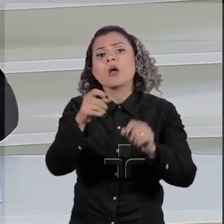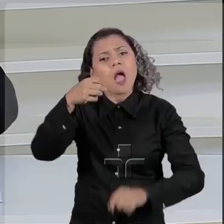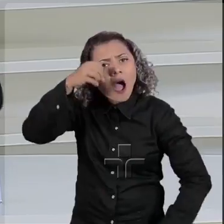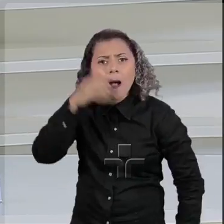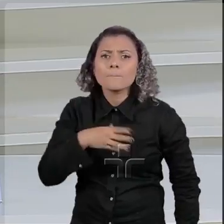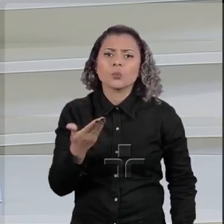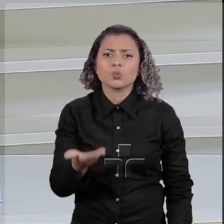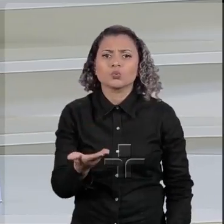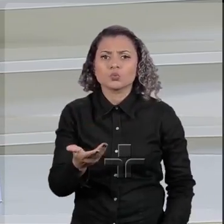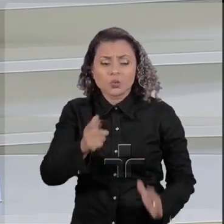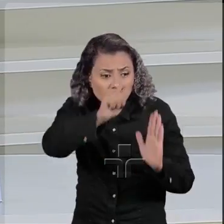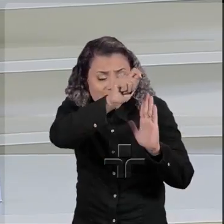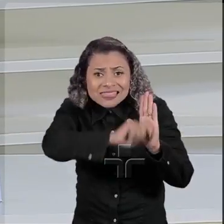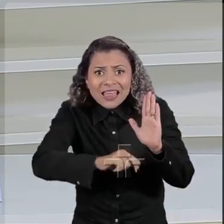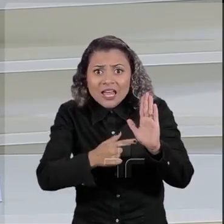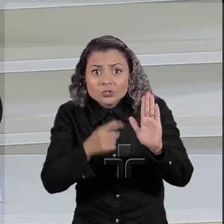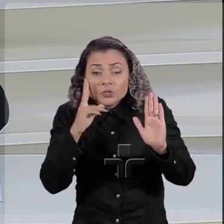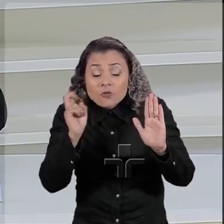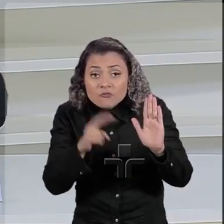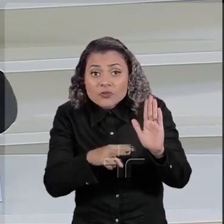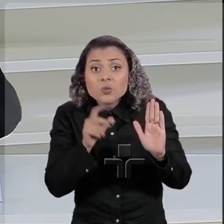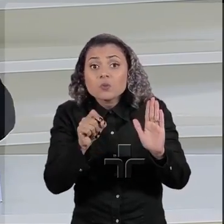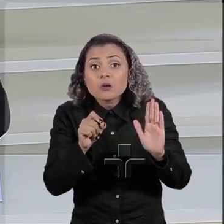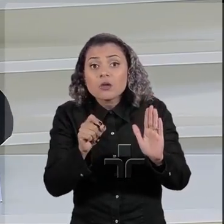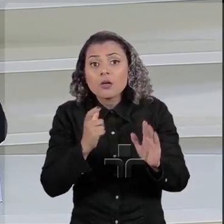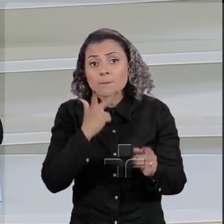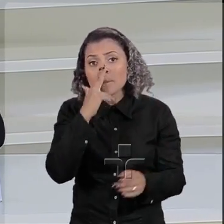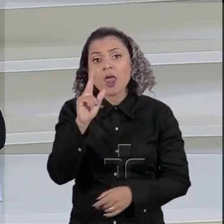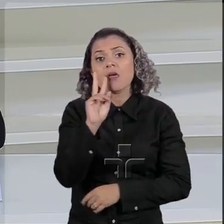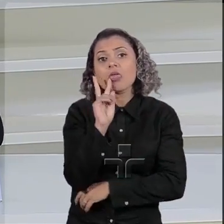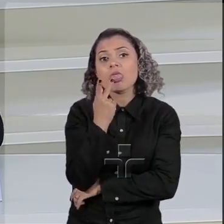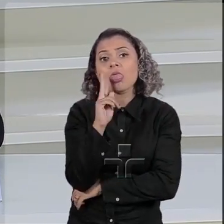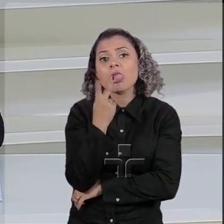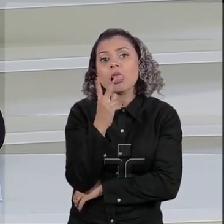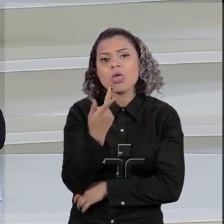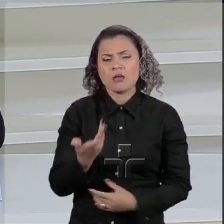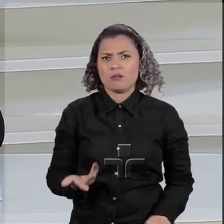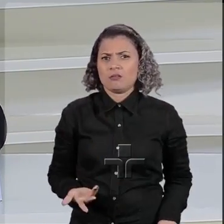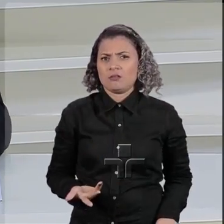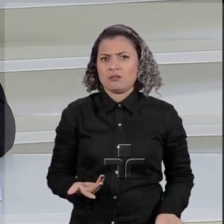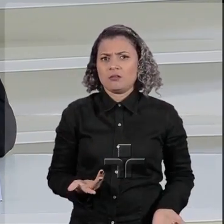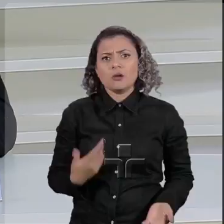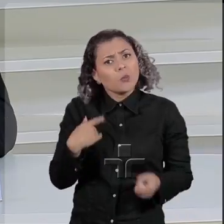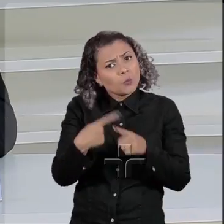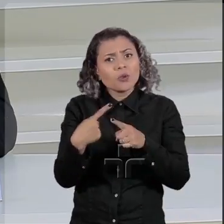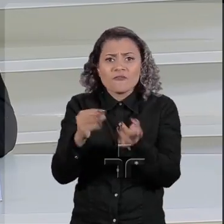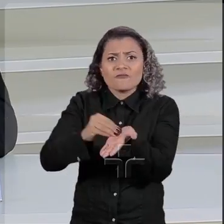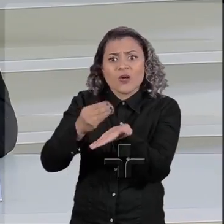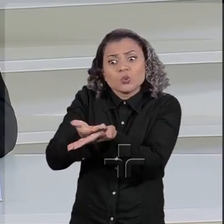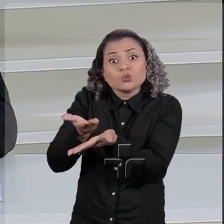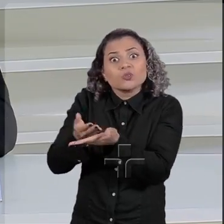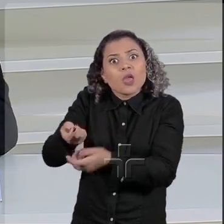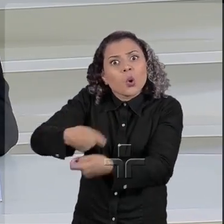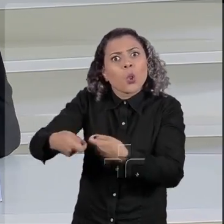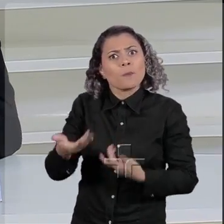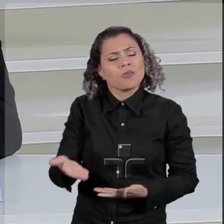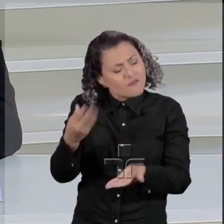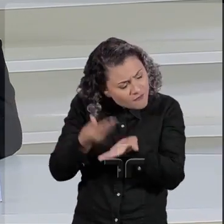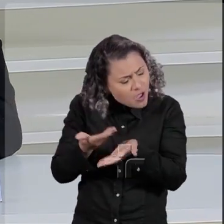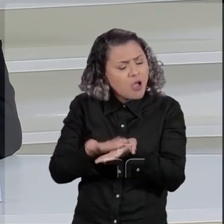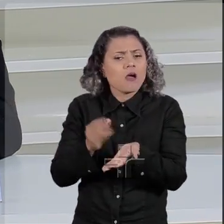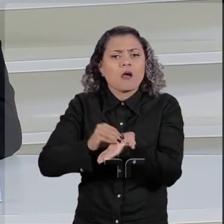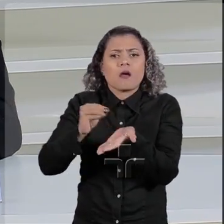Inclusive, no texto dele é ilógico, ele se contradiz no texto, porque não estudou economia. Mas o fato todo é